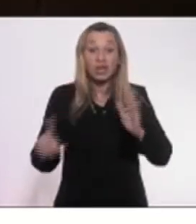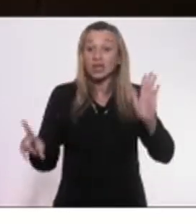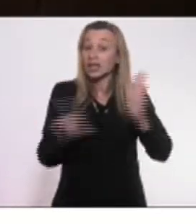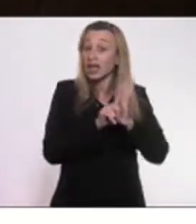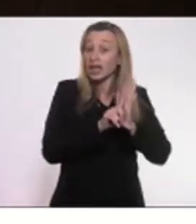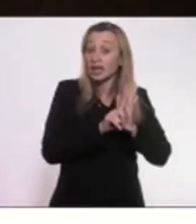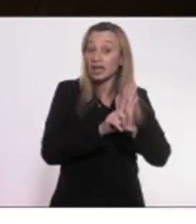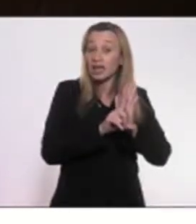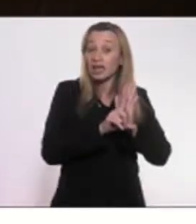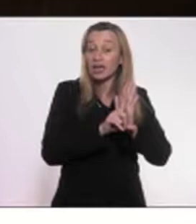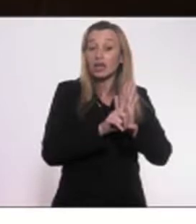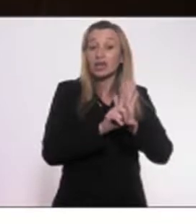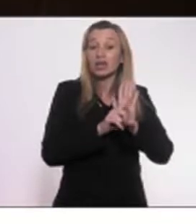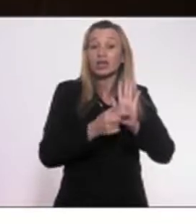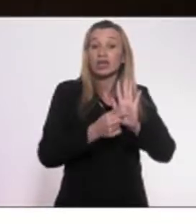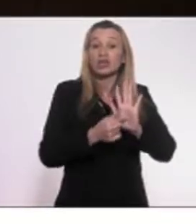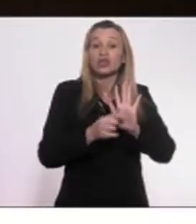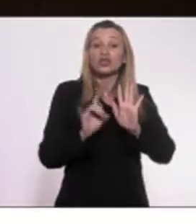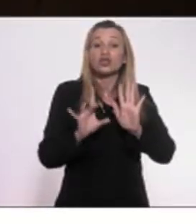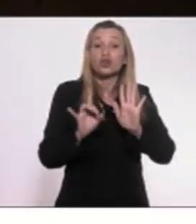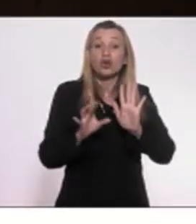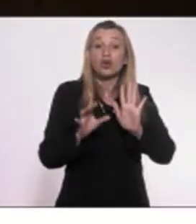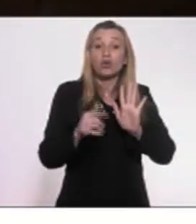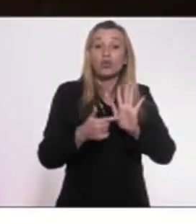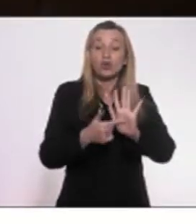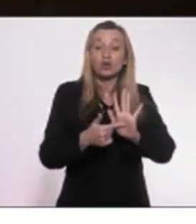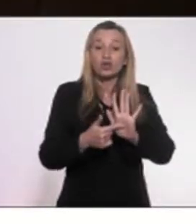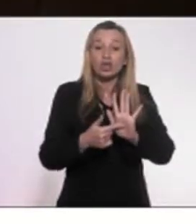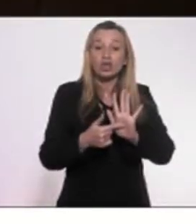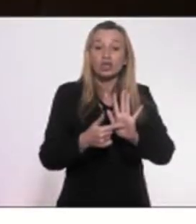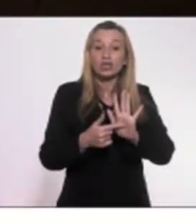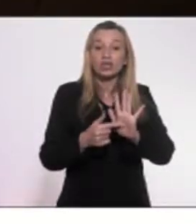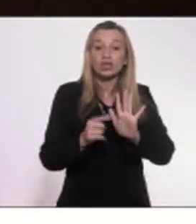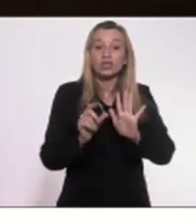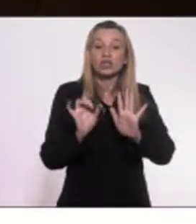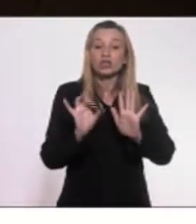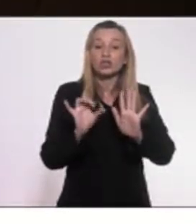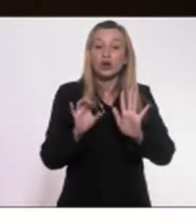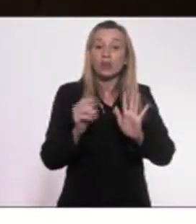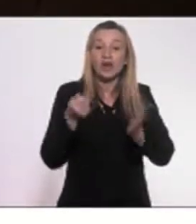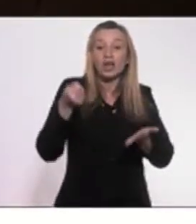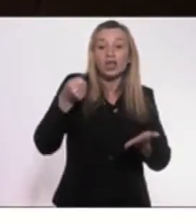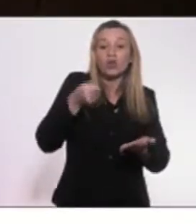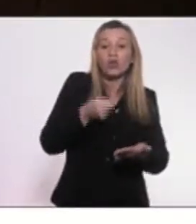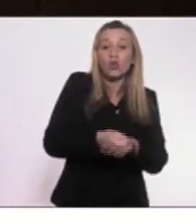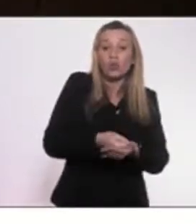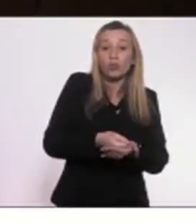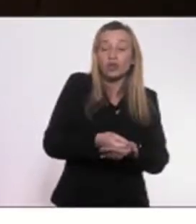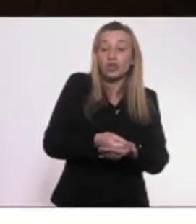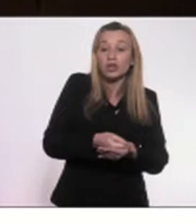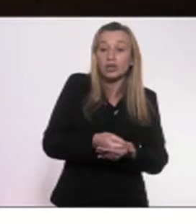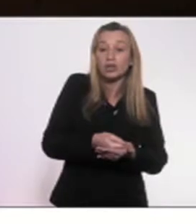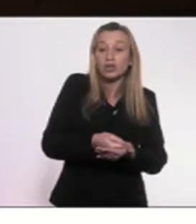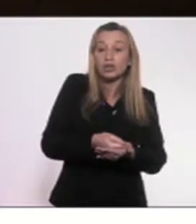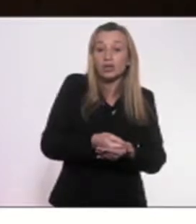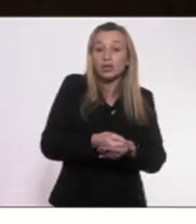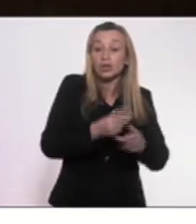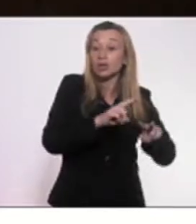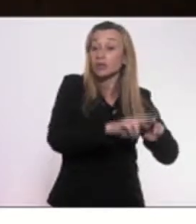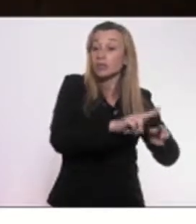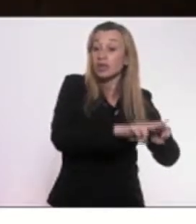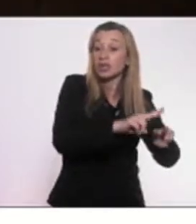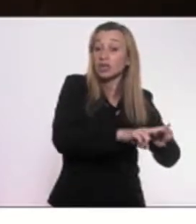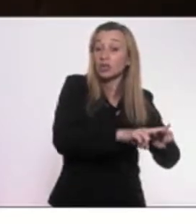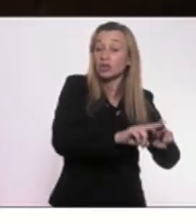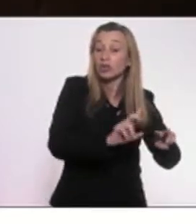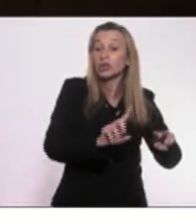estava tão somente sendo definido para aquele que cumpre medida, ou seja, aquele que transgrediu. Então, incluir